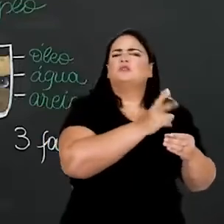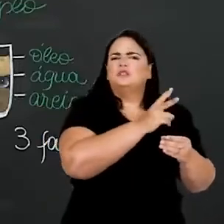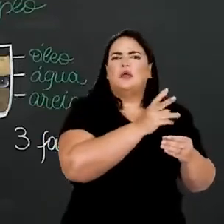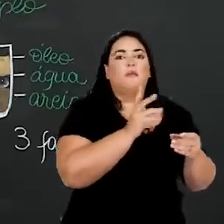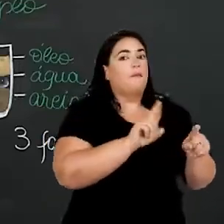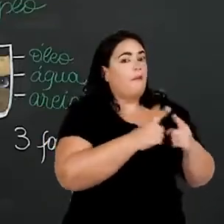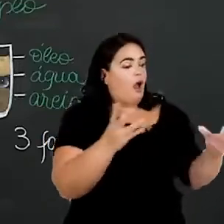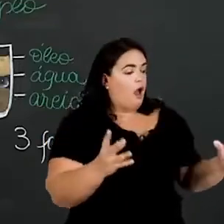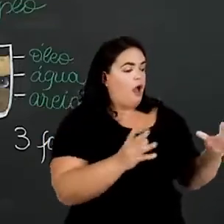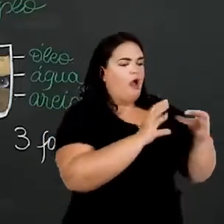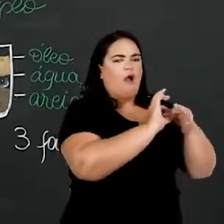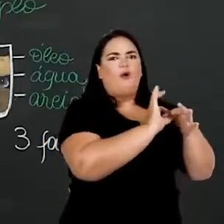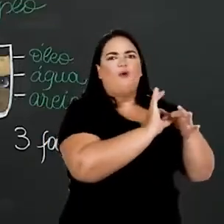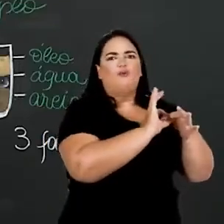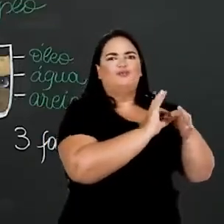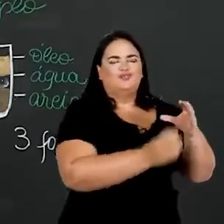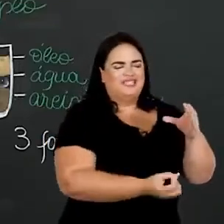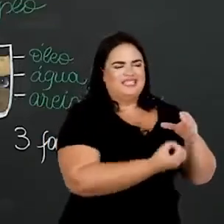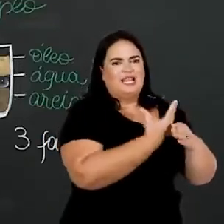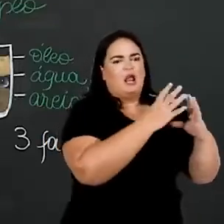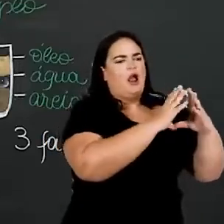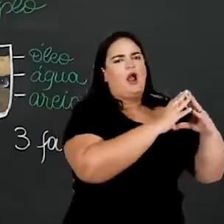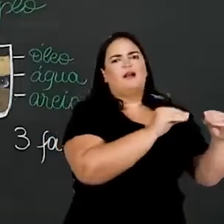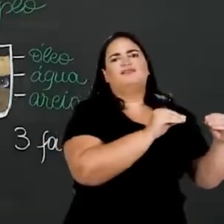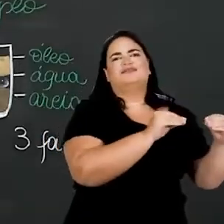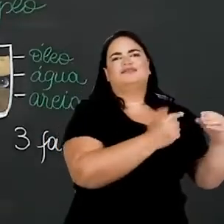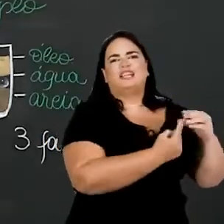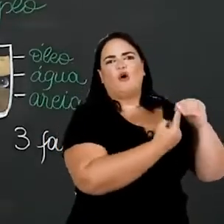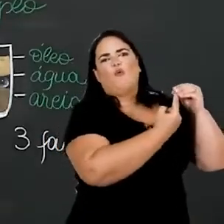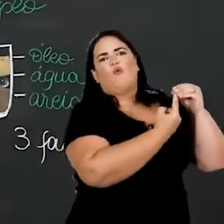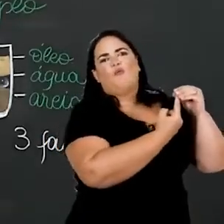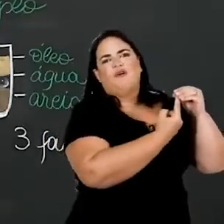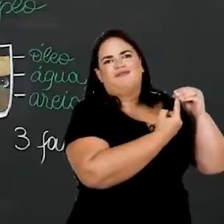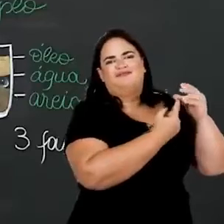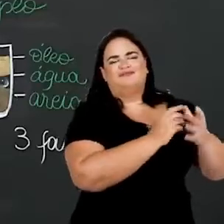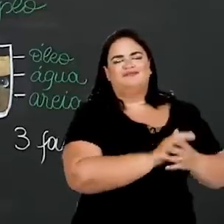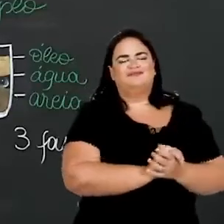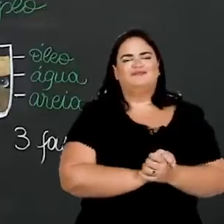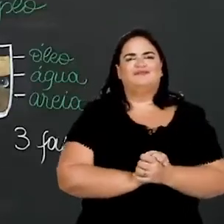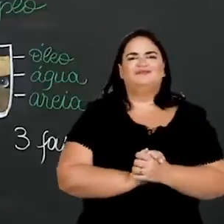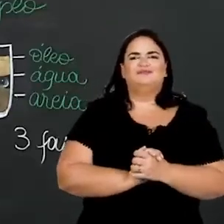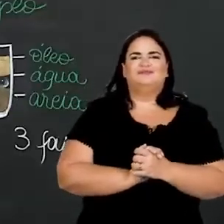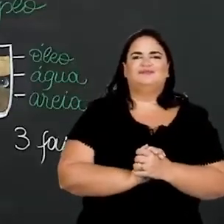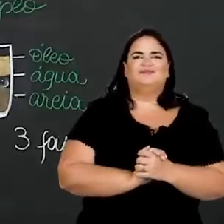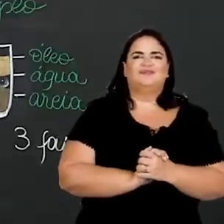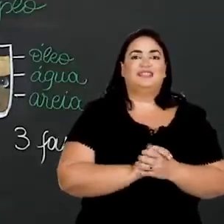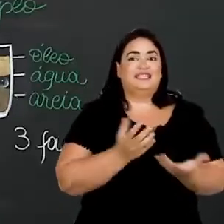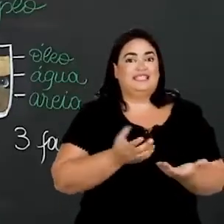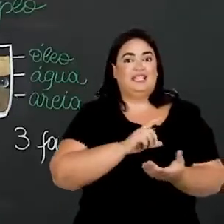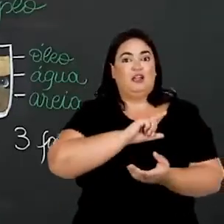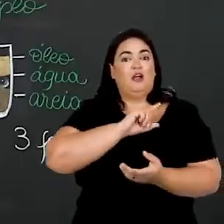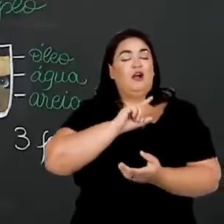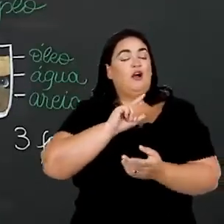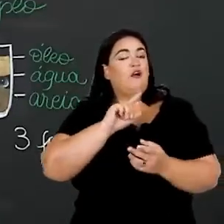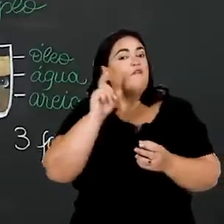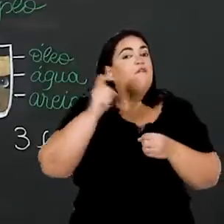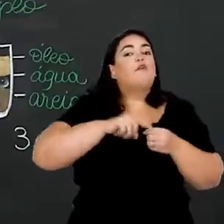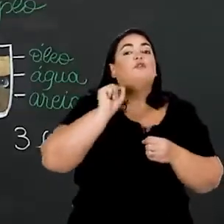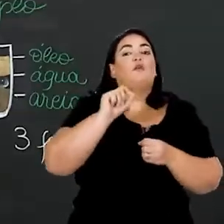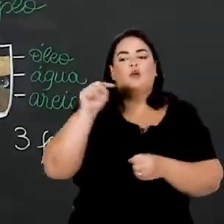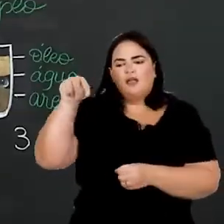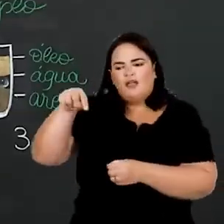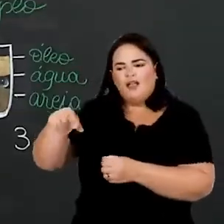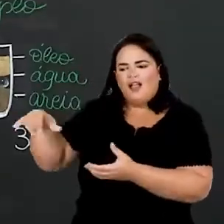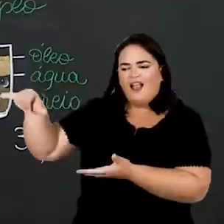formando algo uniforme, com apenas uma fase, monofásico. Um exemplo. Volto aqui para você o